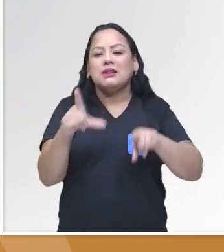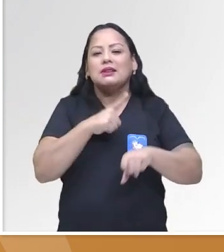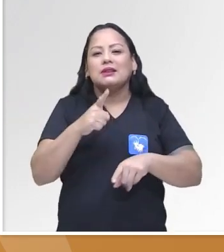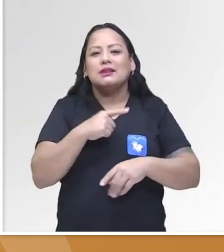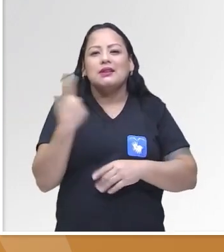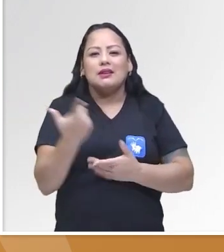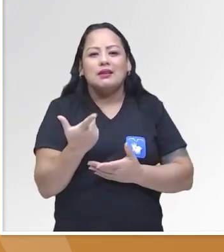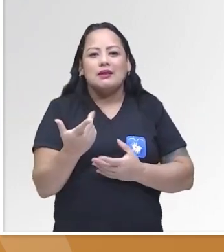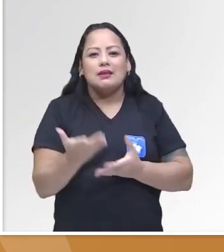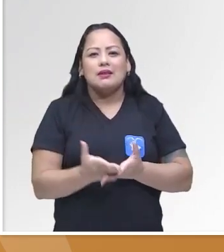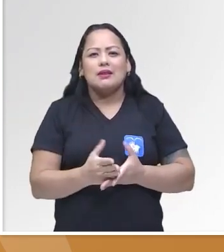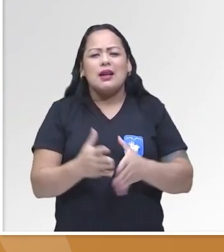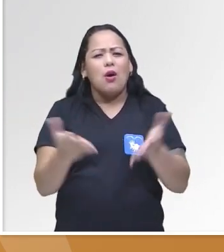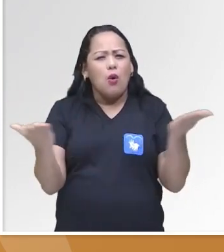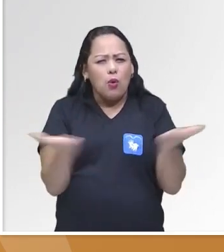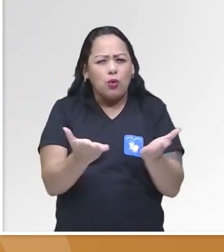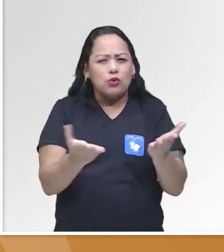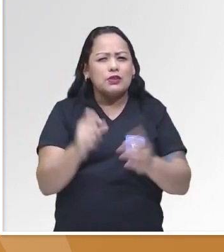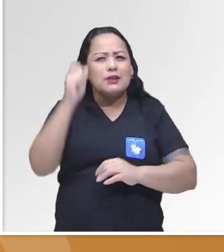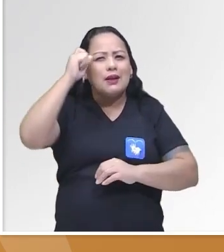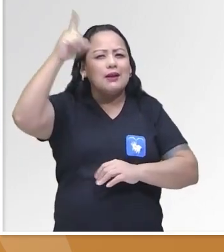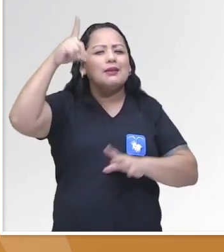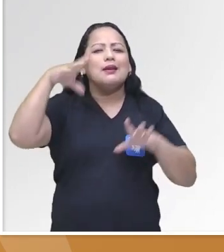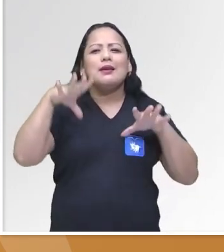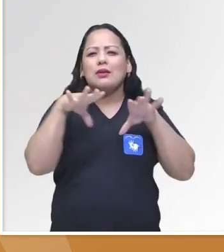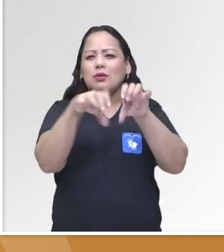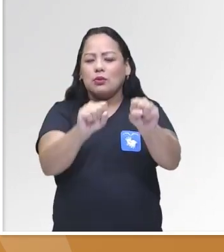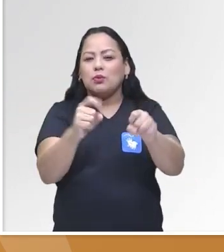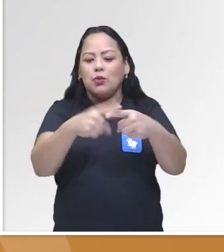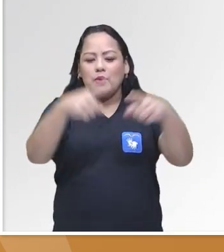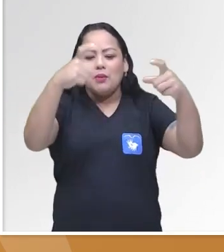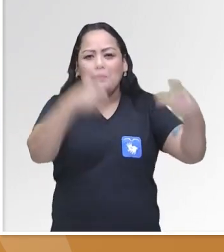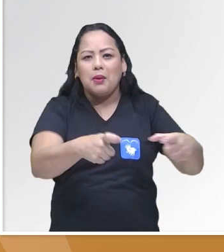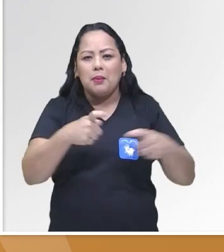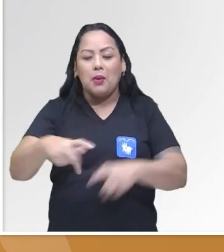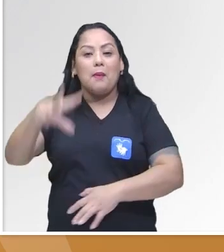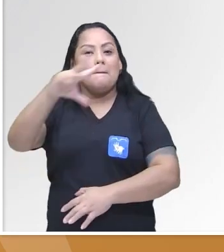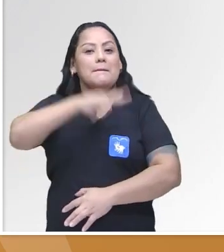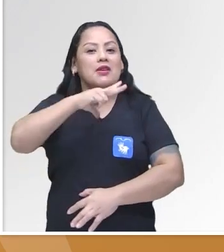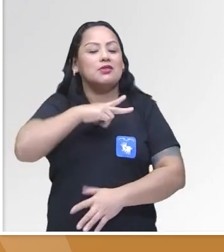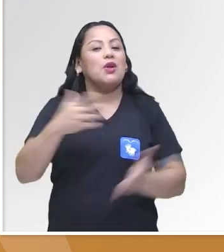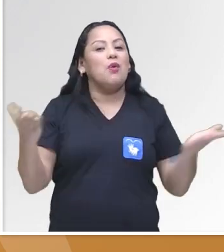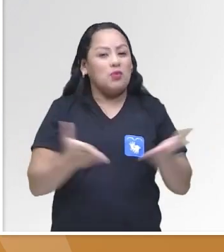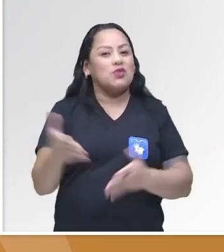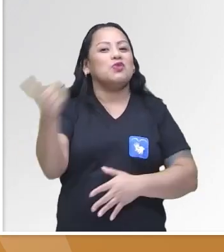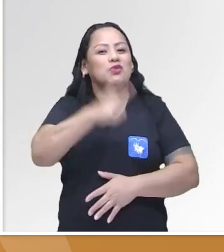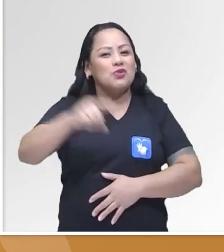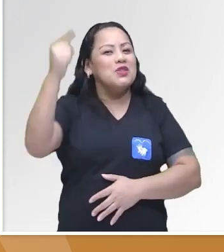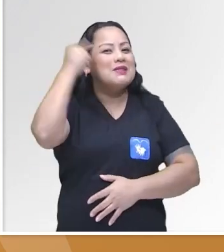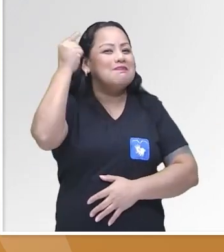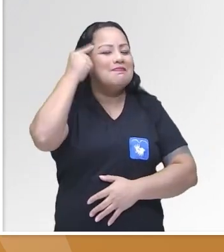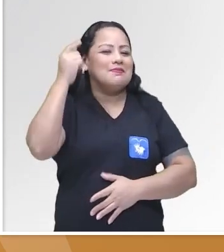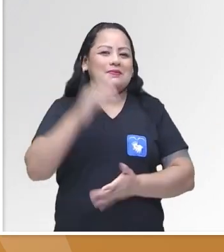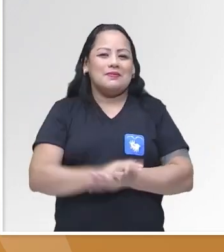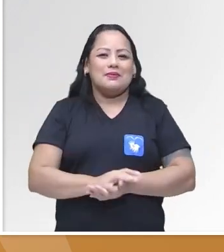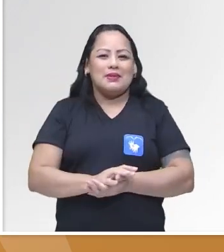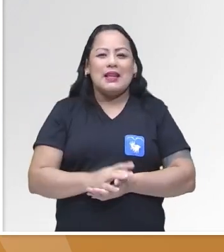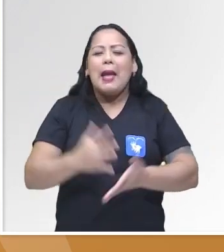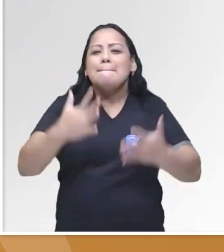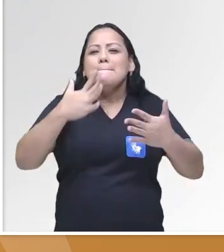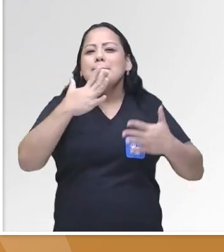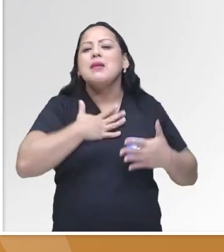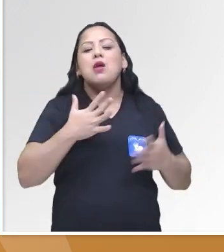também abarcamos essa ideia do colonizador da propriedade privada, não é verdade? Então, é o que é meu